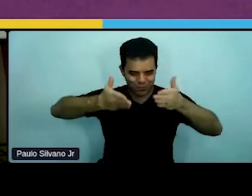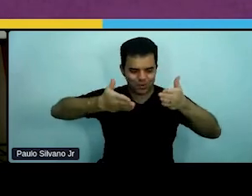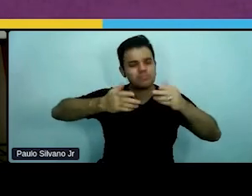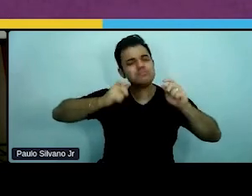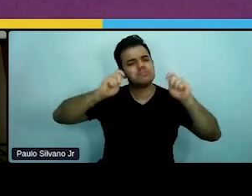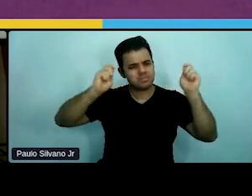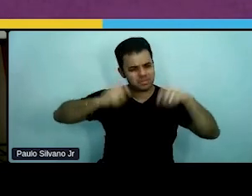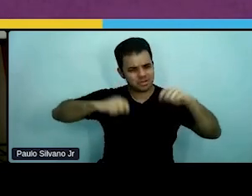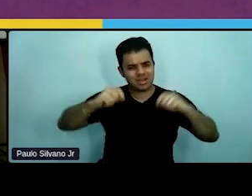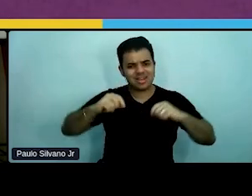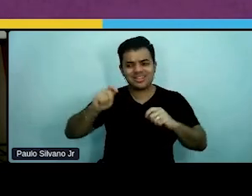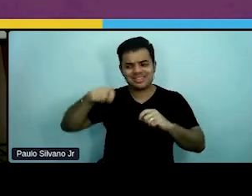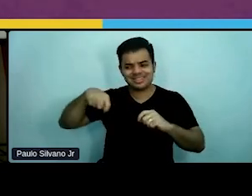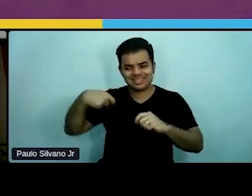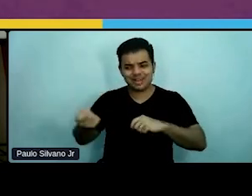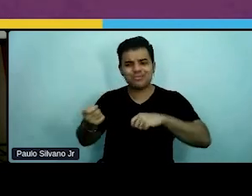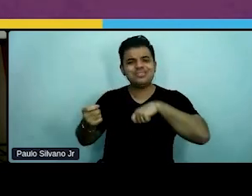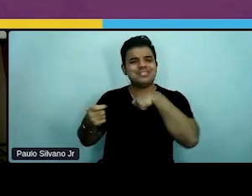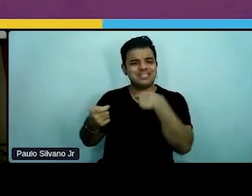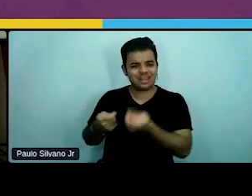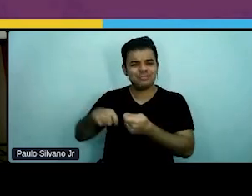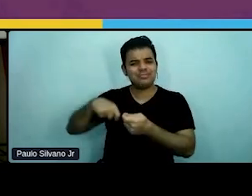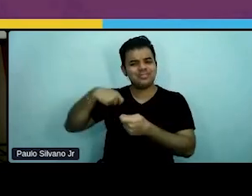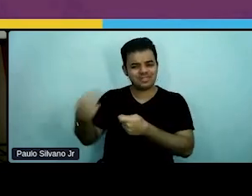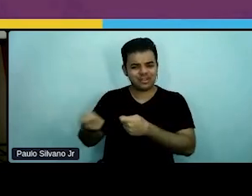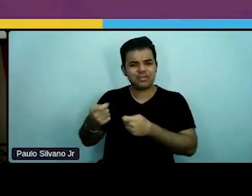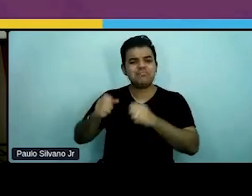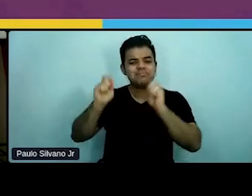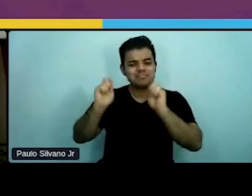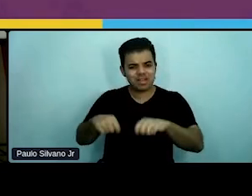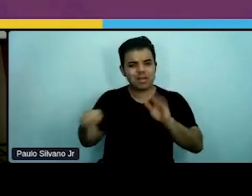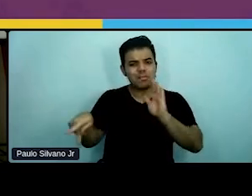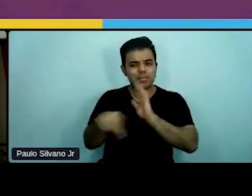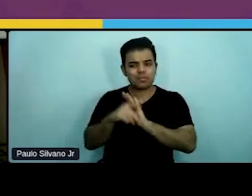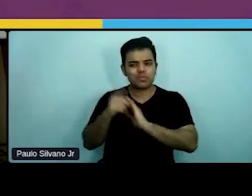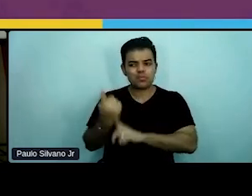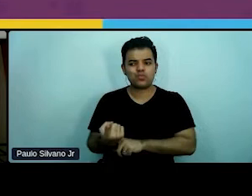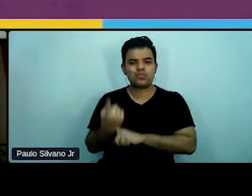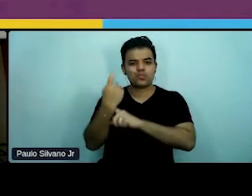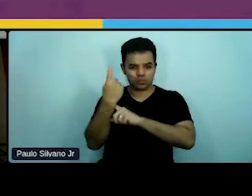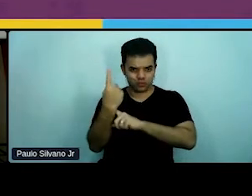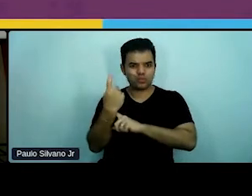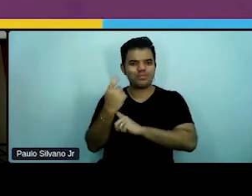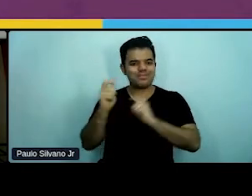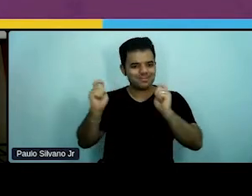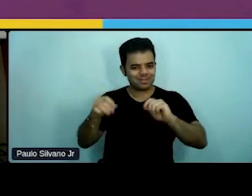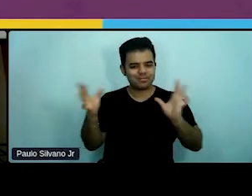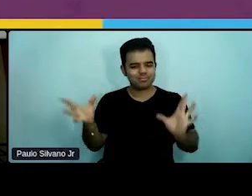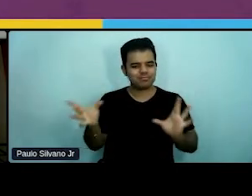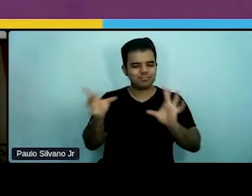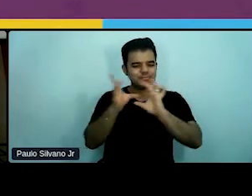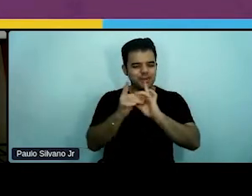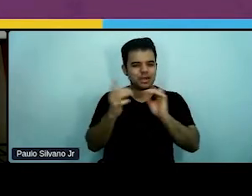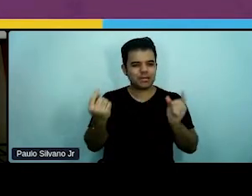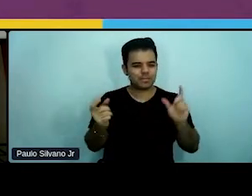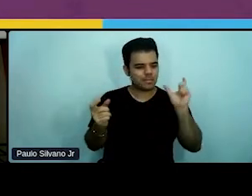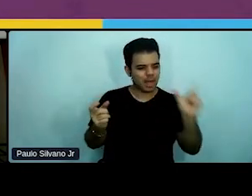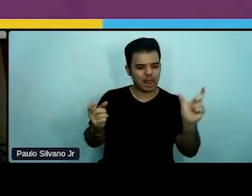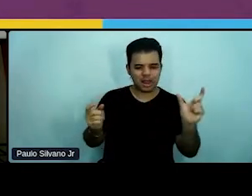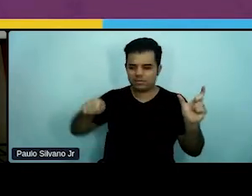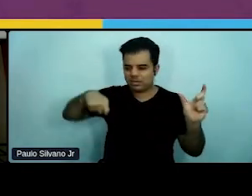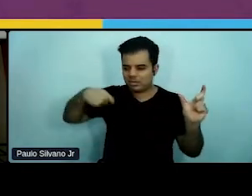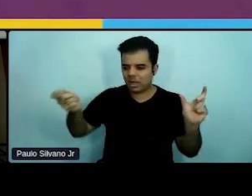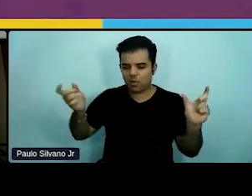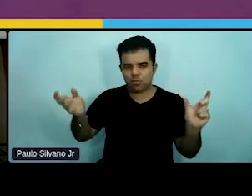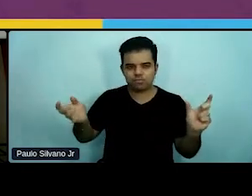que cada sinal desse daí a gente poderia interpretar como um identificador único, ele poderia estar associado de maneira única a um